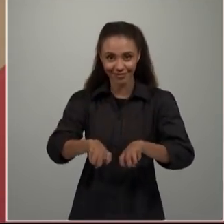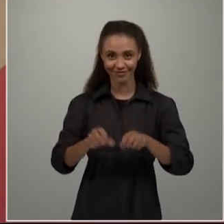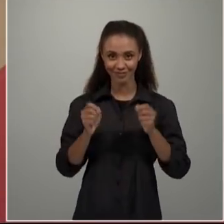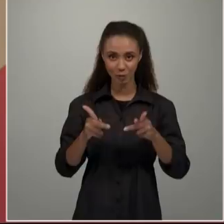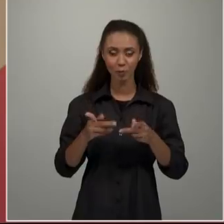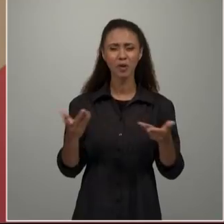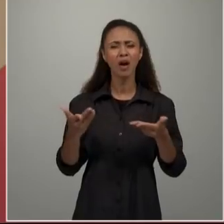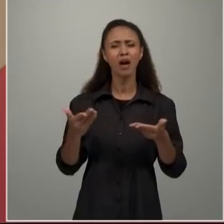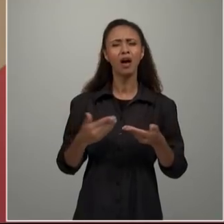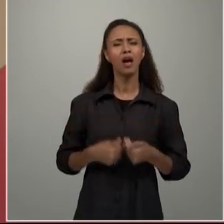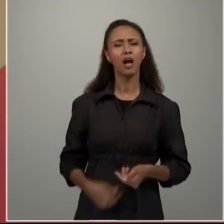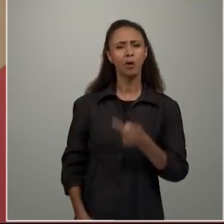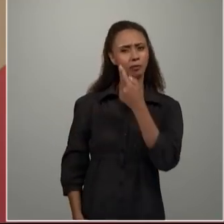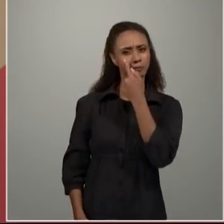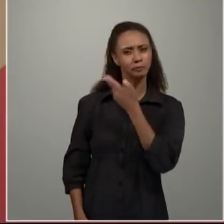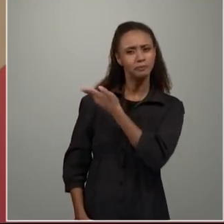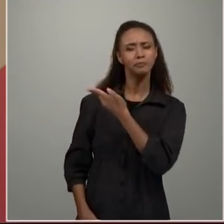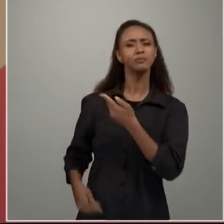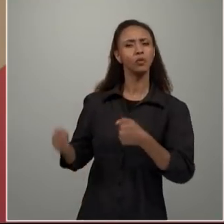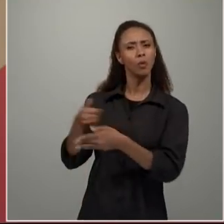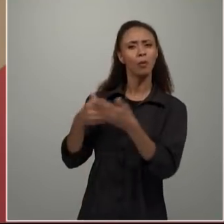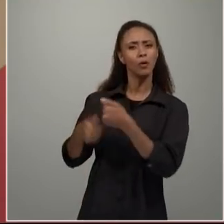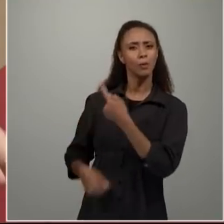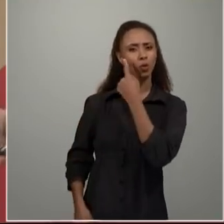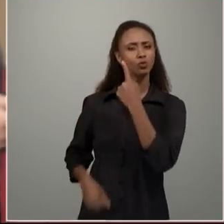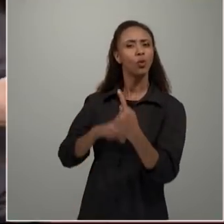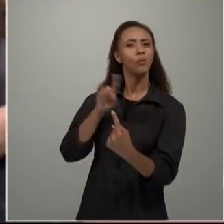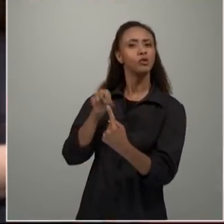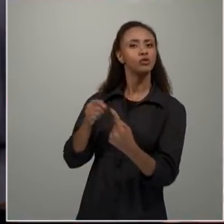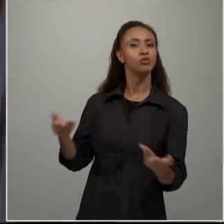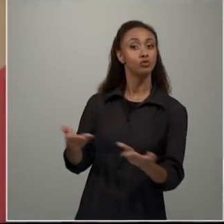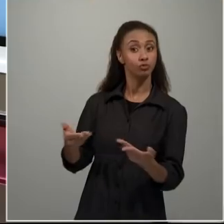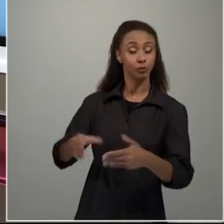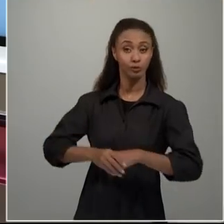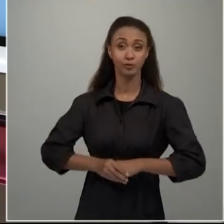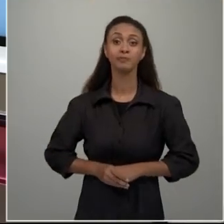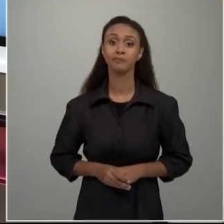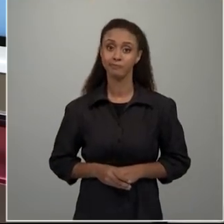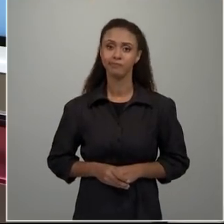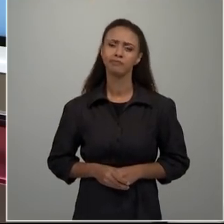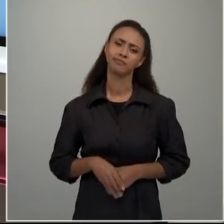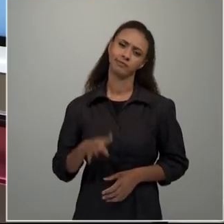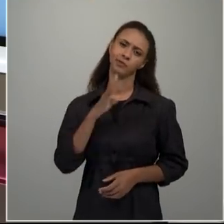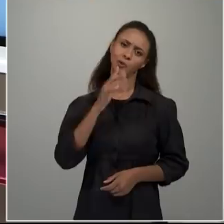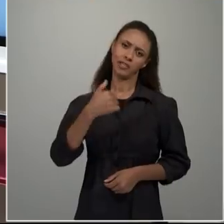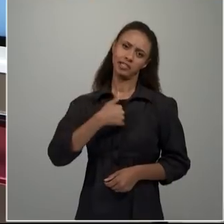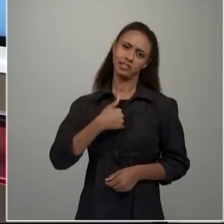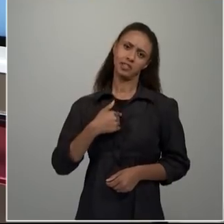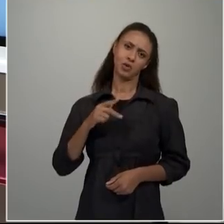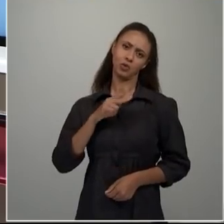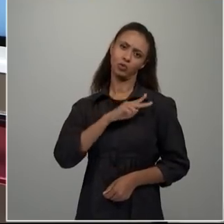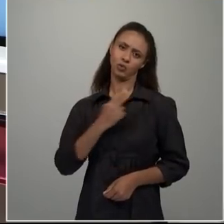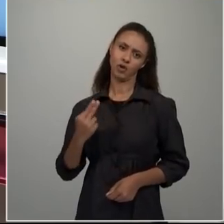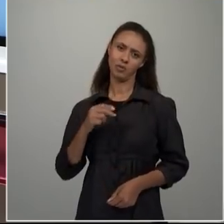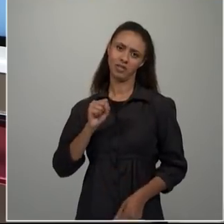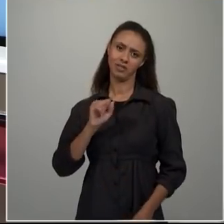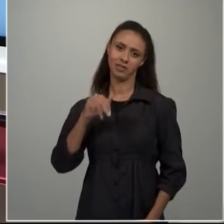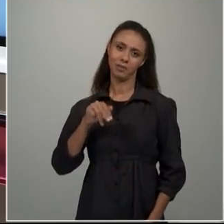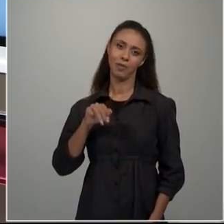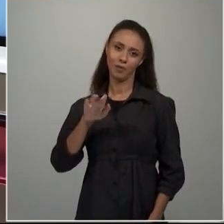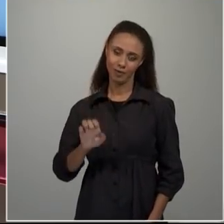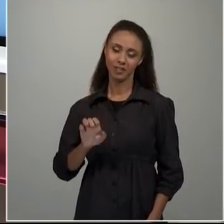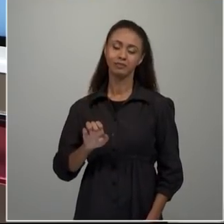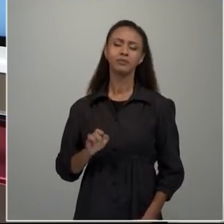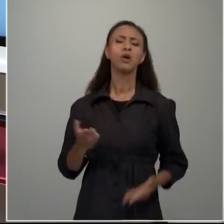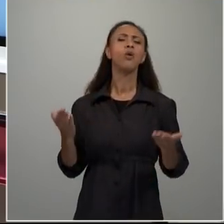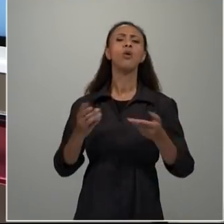pobre pode dar uma olhadinha nos nossos objetivos dessa noite tá então todo mundo já me conhece professora simone então o que a gente vai